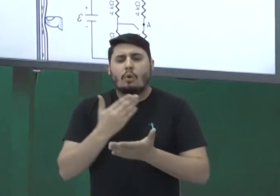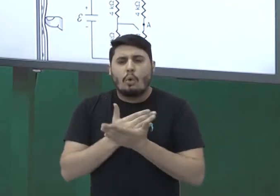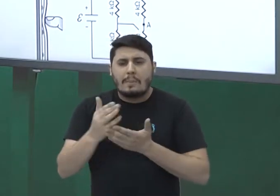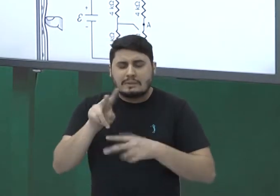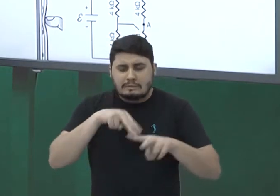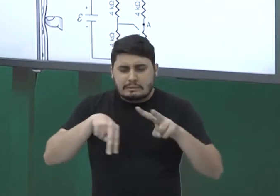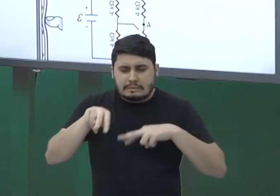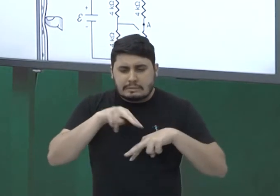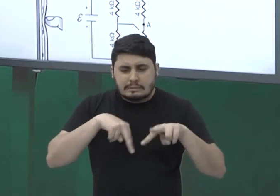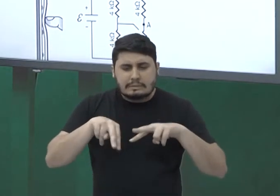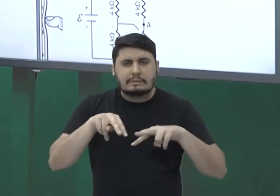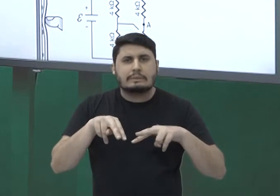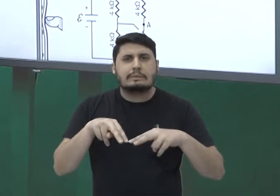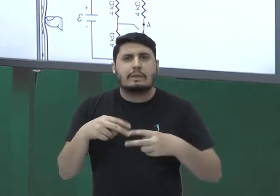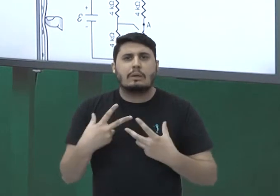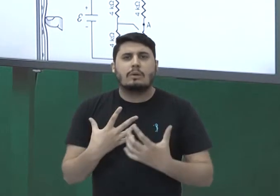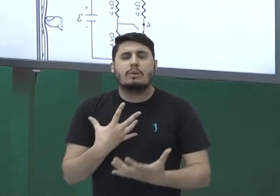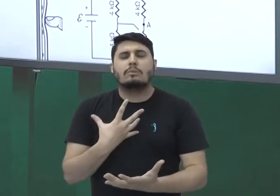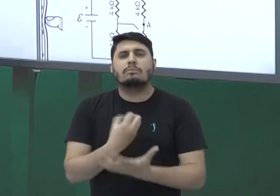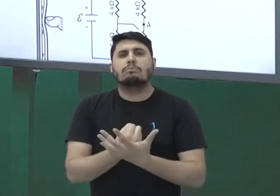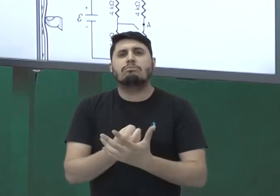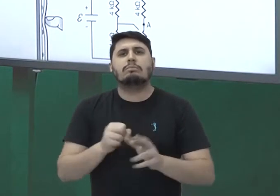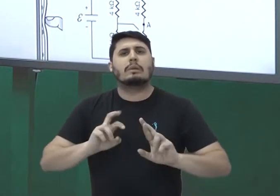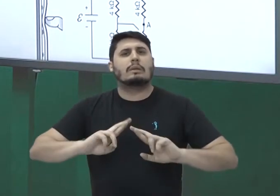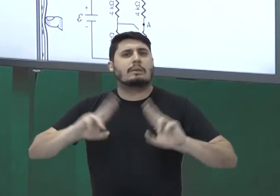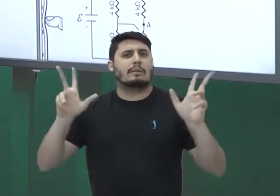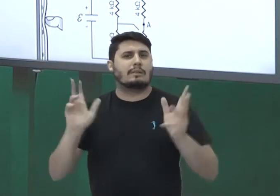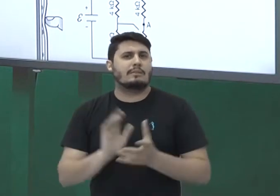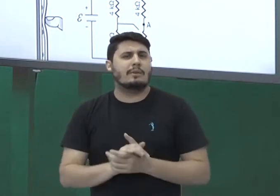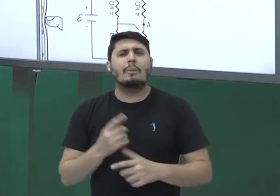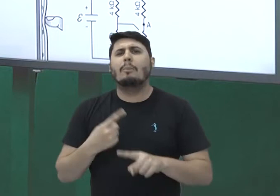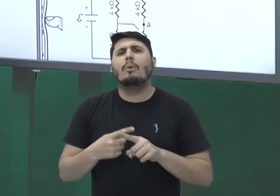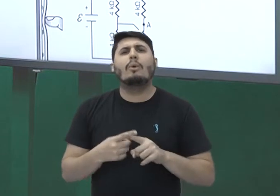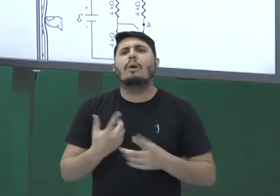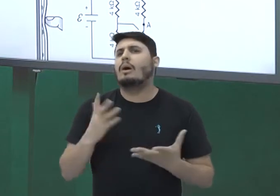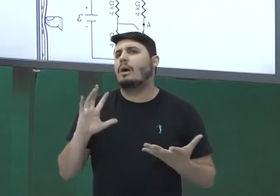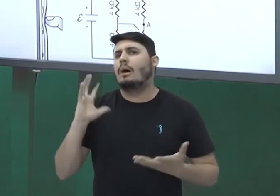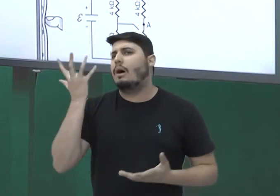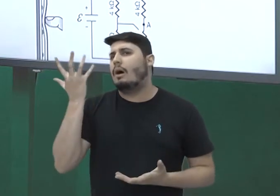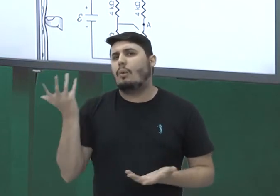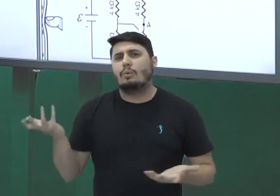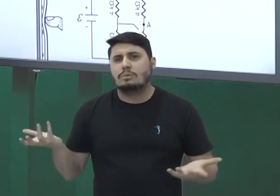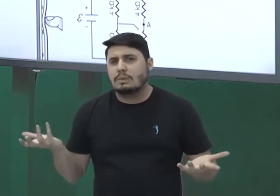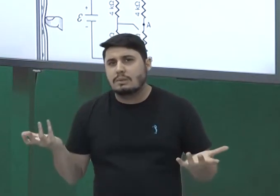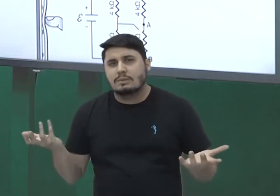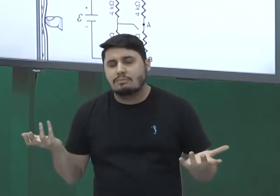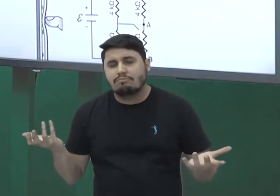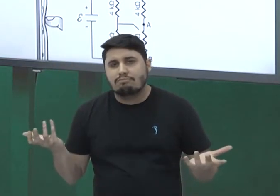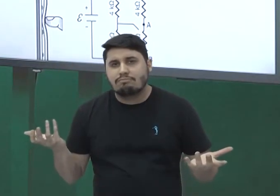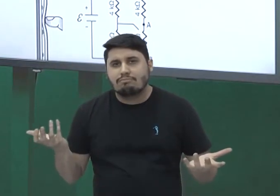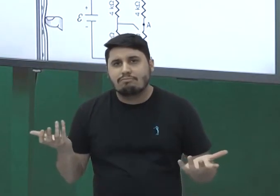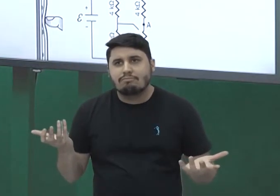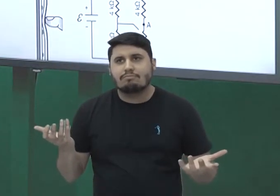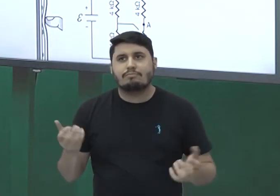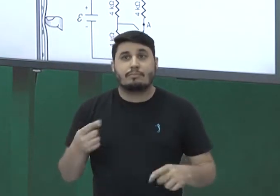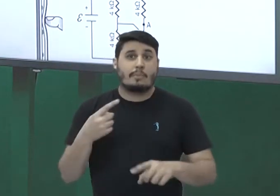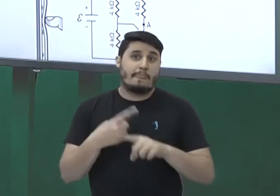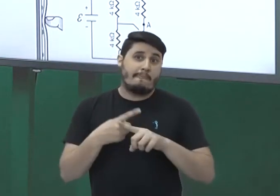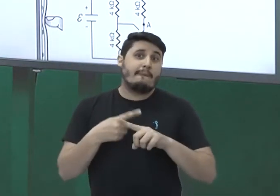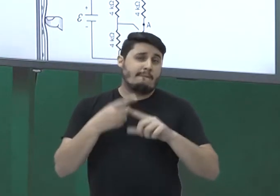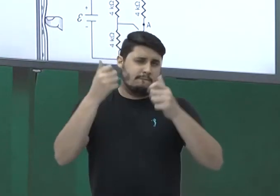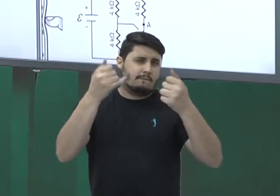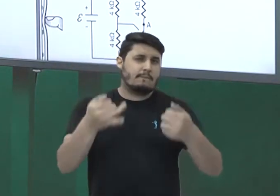diferente. Por que isso acontece? Certo? Por que isso acontece? Olha só, a tela,